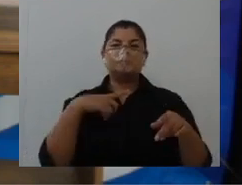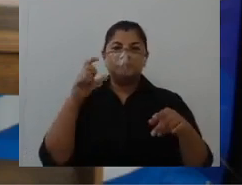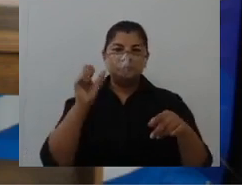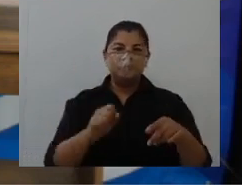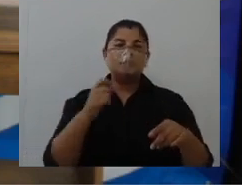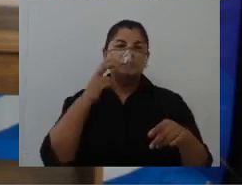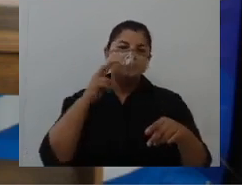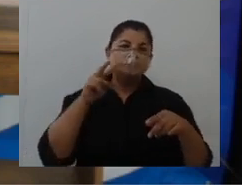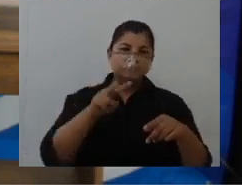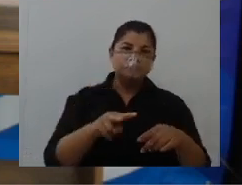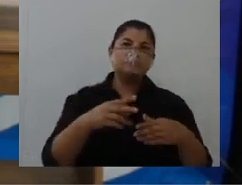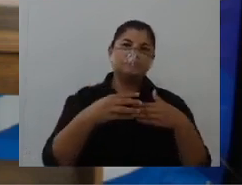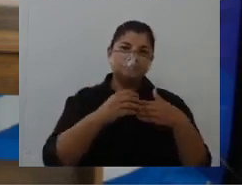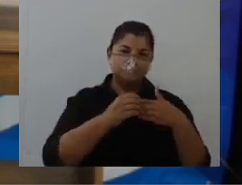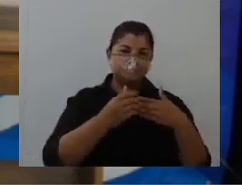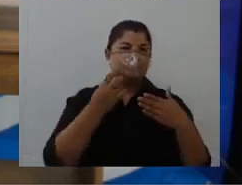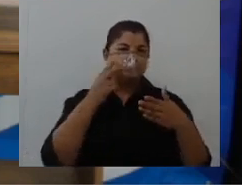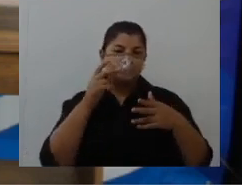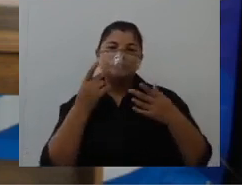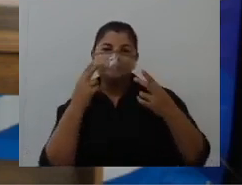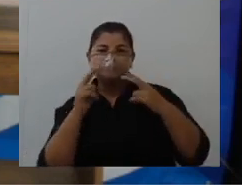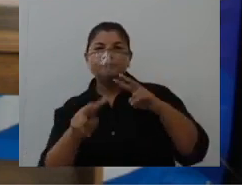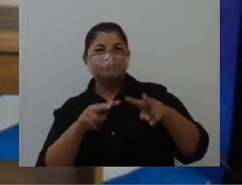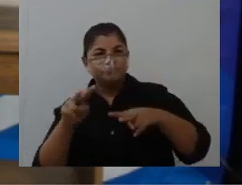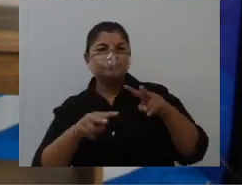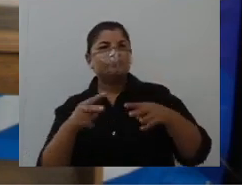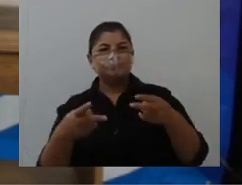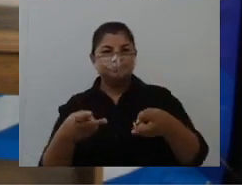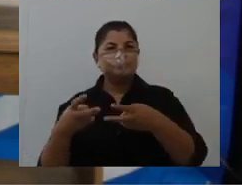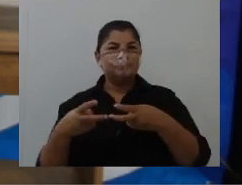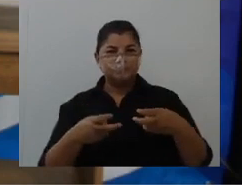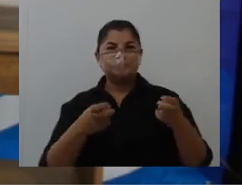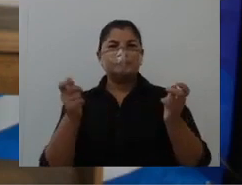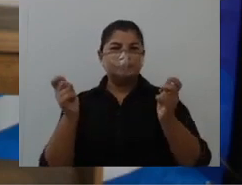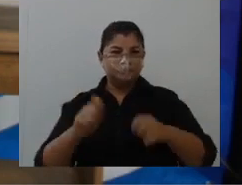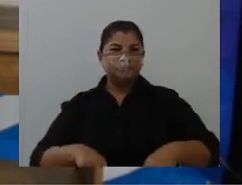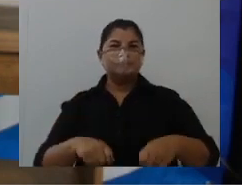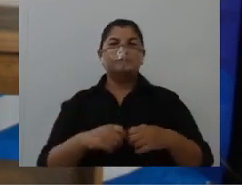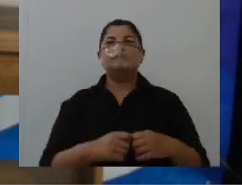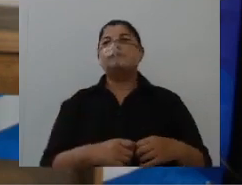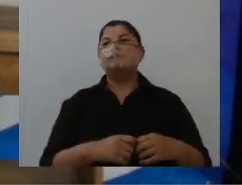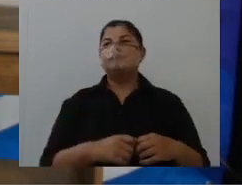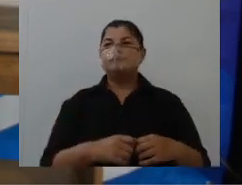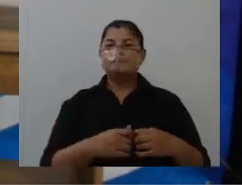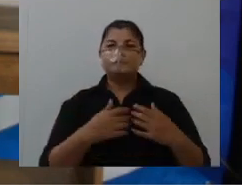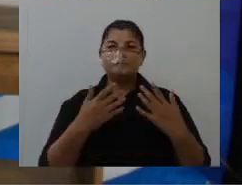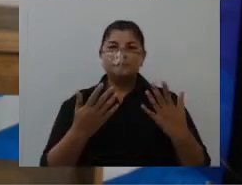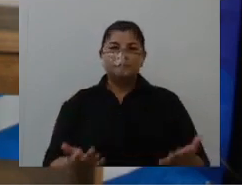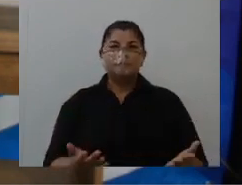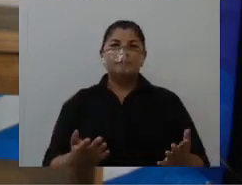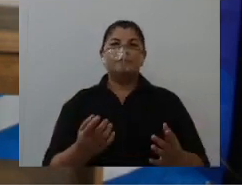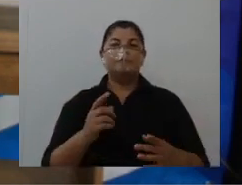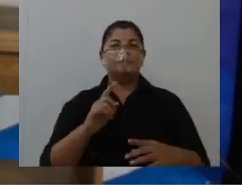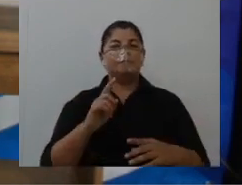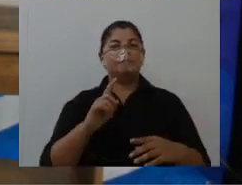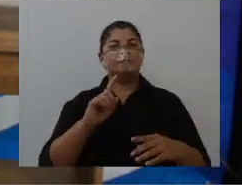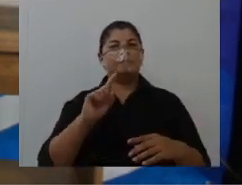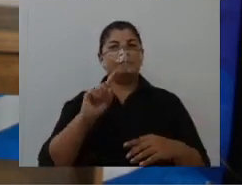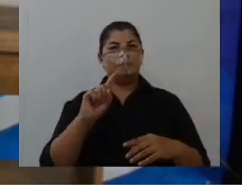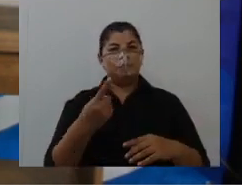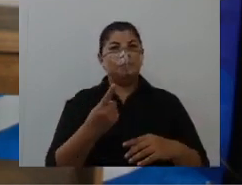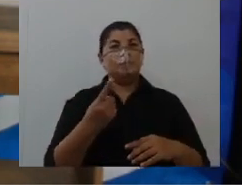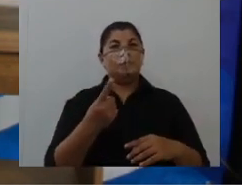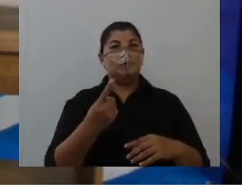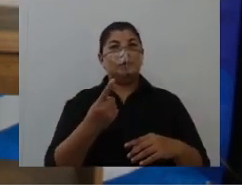de redação para vocês também. Segue lá que a gente vai trocando figurinhas. Coisa boa. 1 hora mais